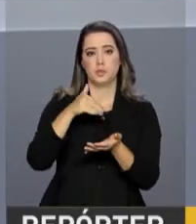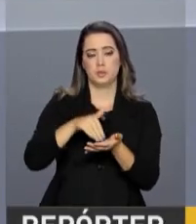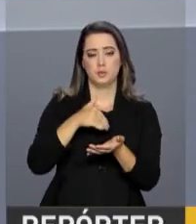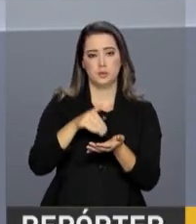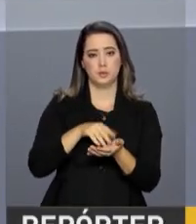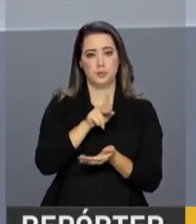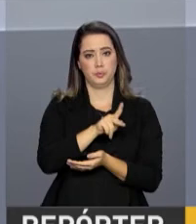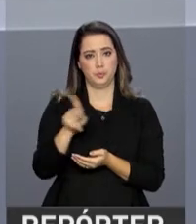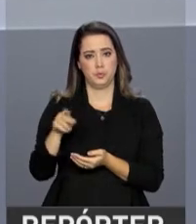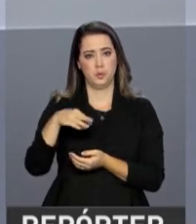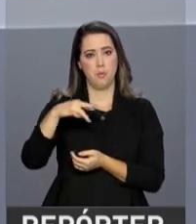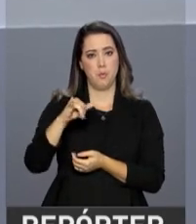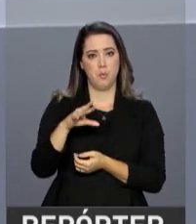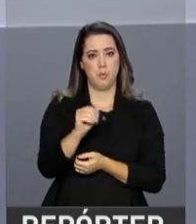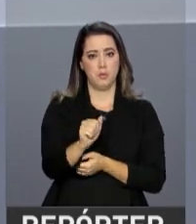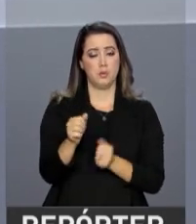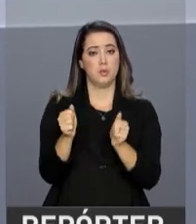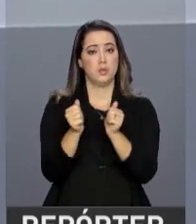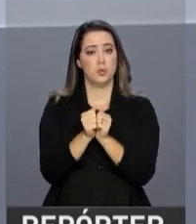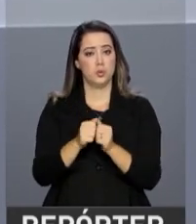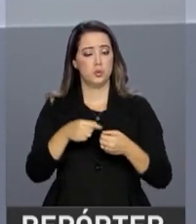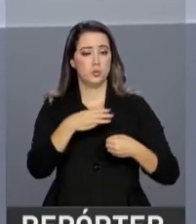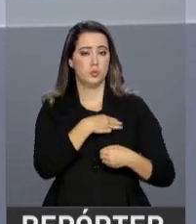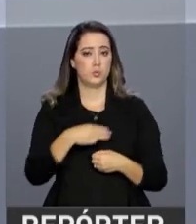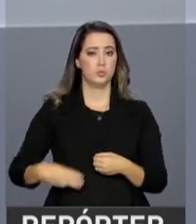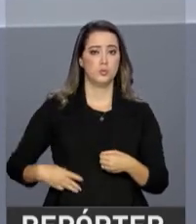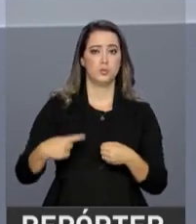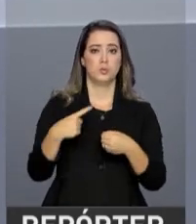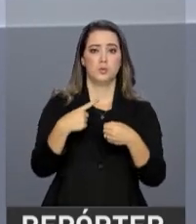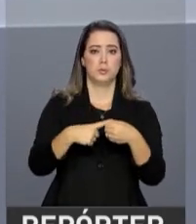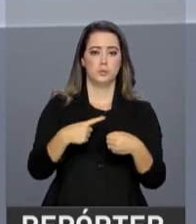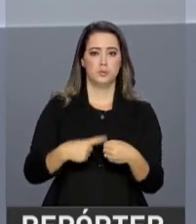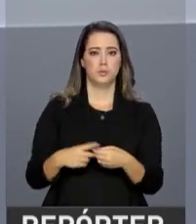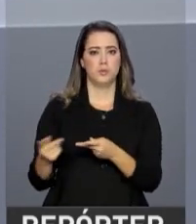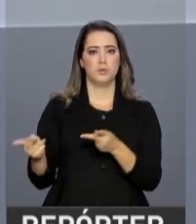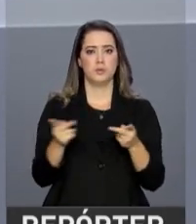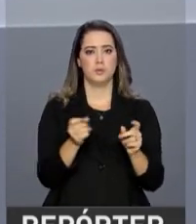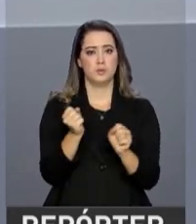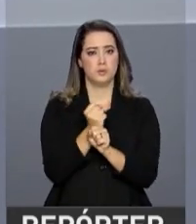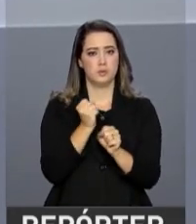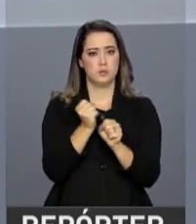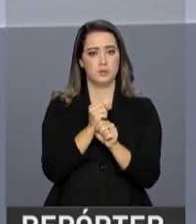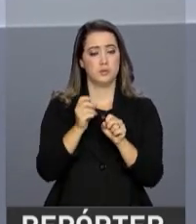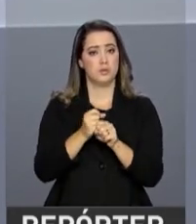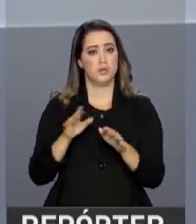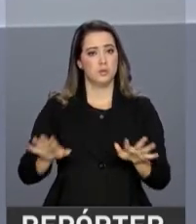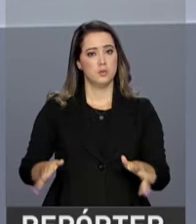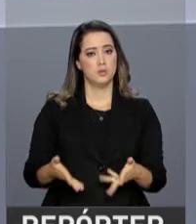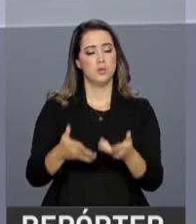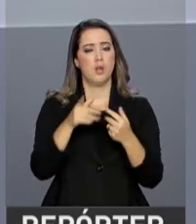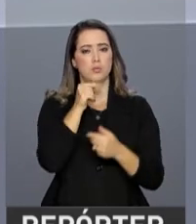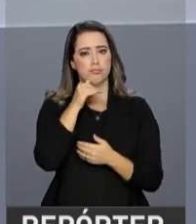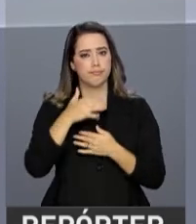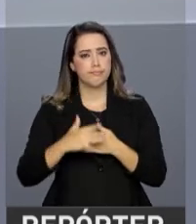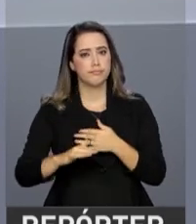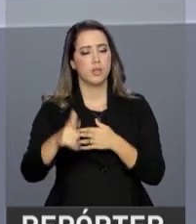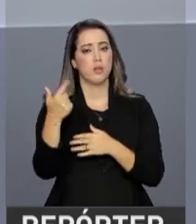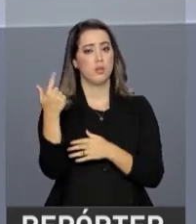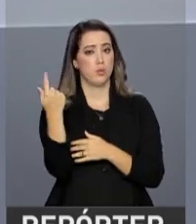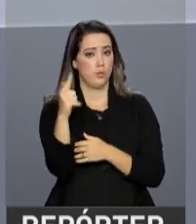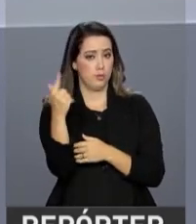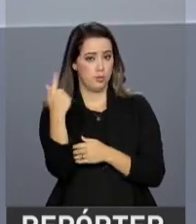da presidência moreira franco e das cidades alexandre baldy visitaram as obras do sistema produtor corumbá localizado em